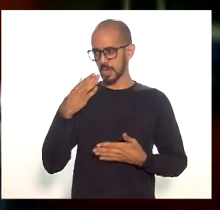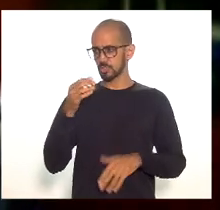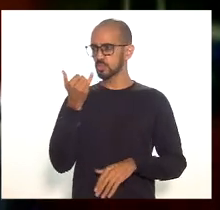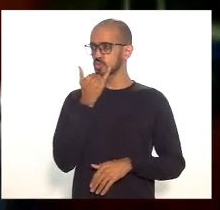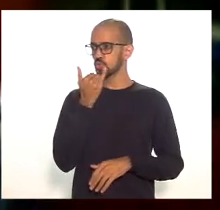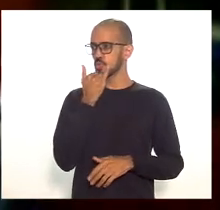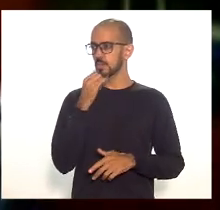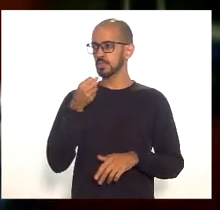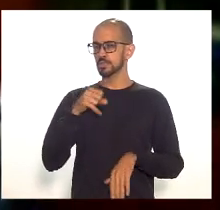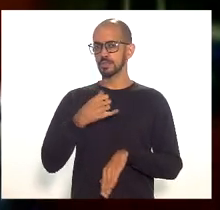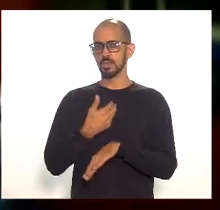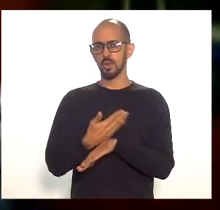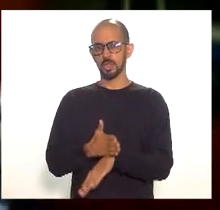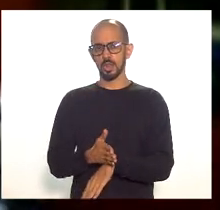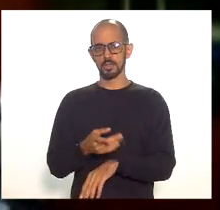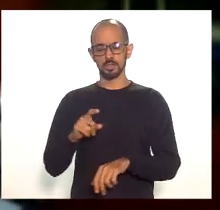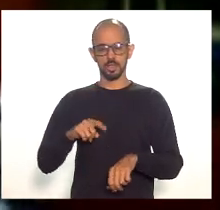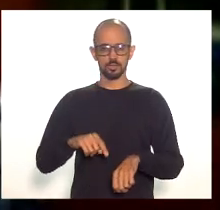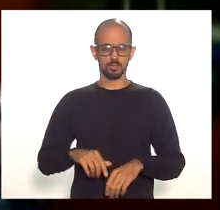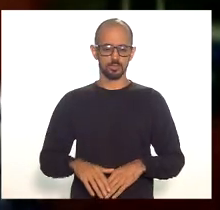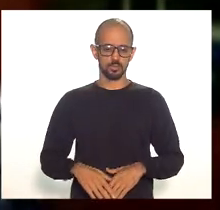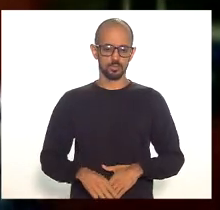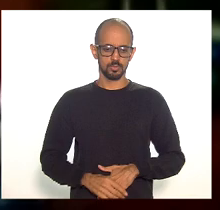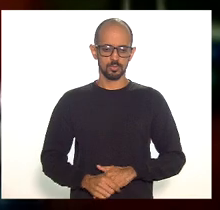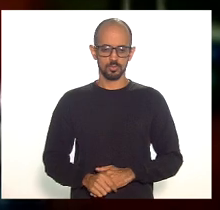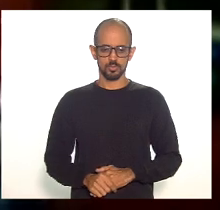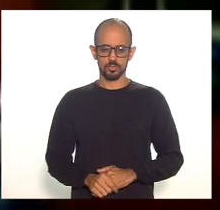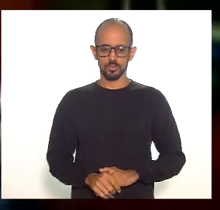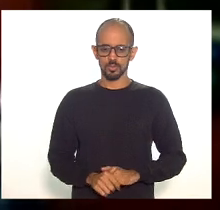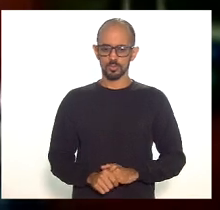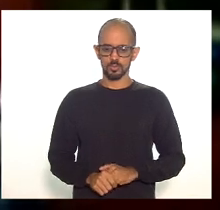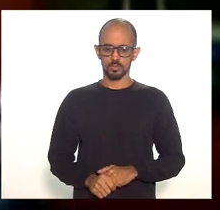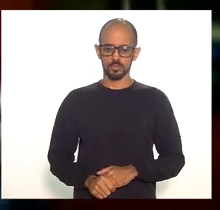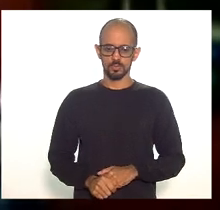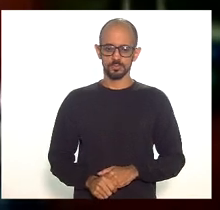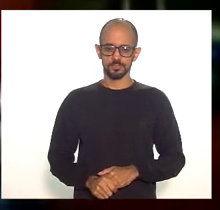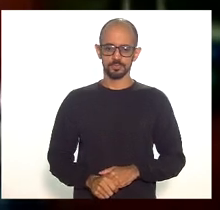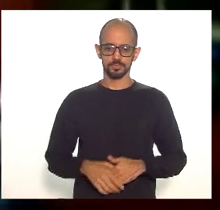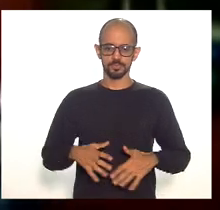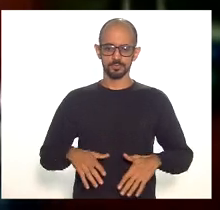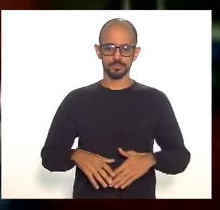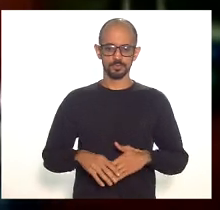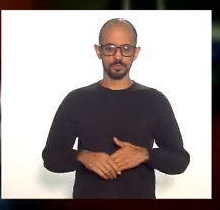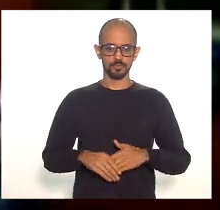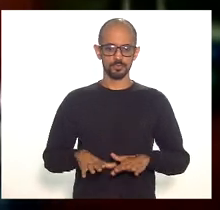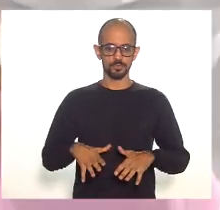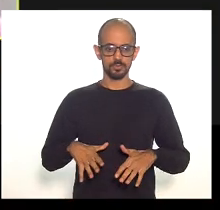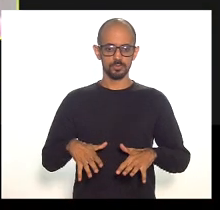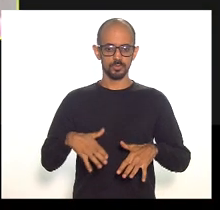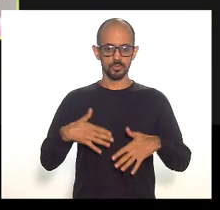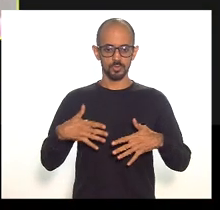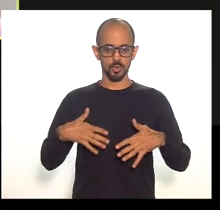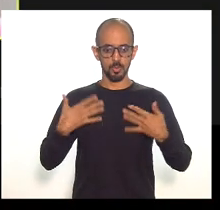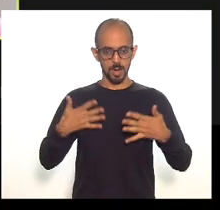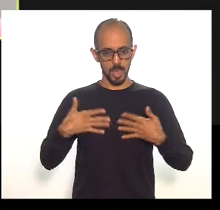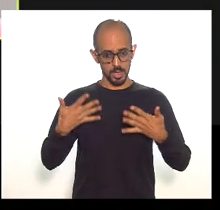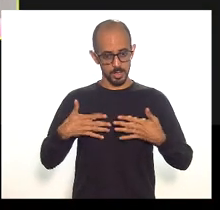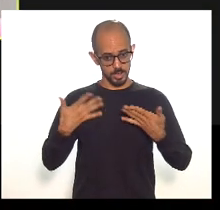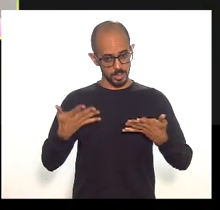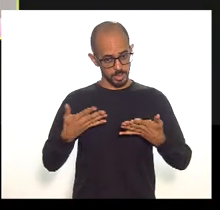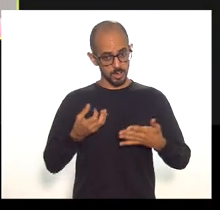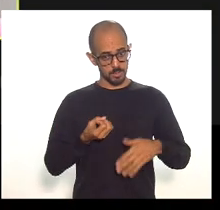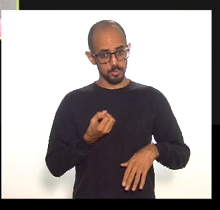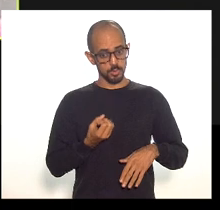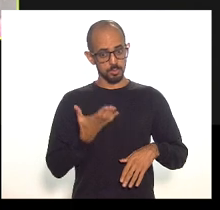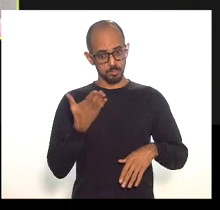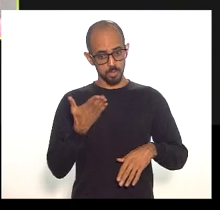do tempo, nobre deputada Marta Rocha. Uma alegria ver assim atuante do alto dos